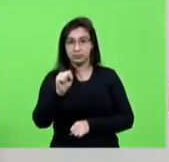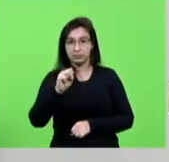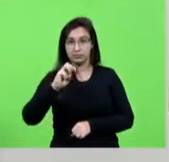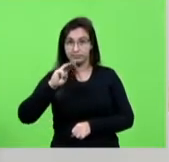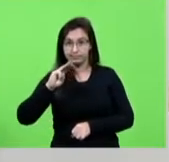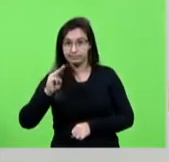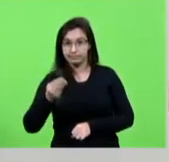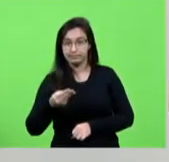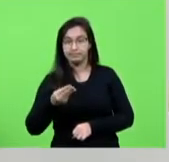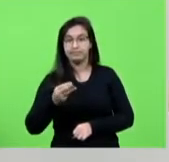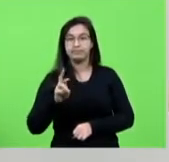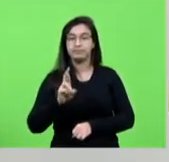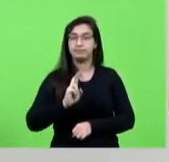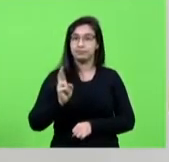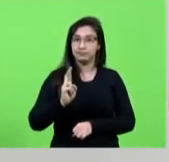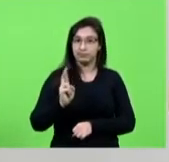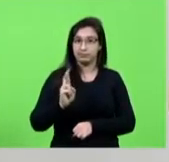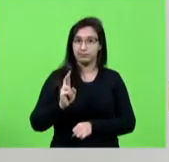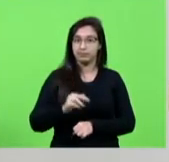milhões de reais.